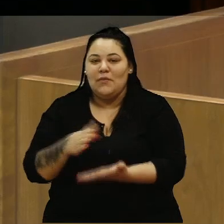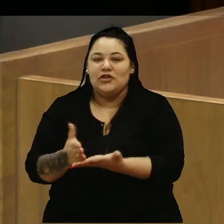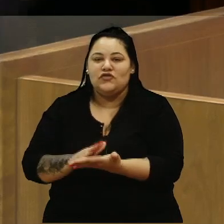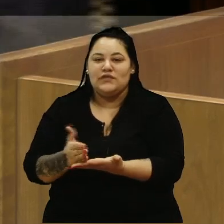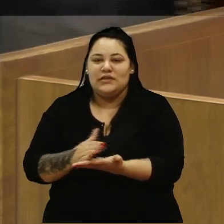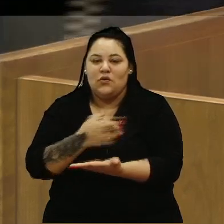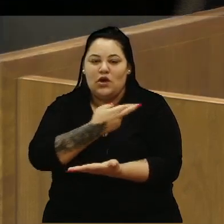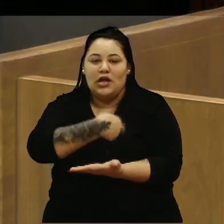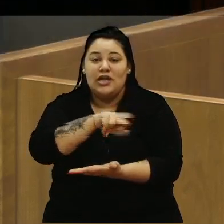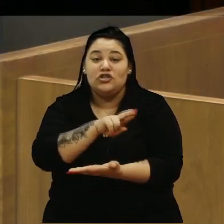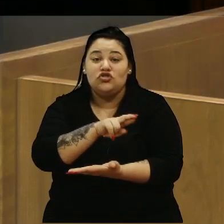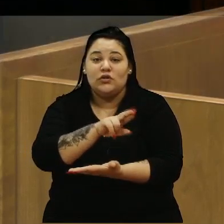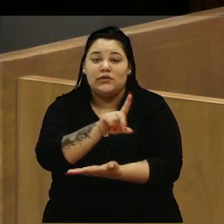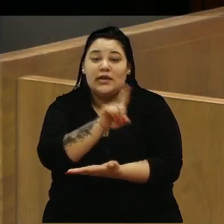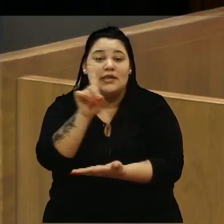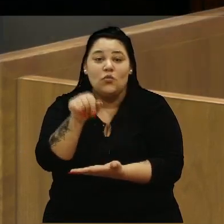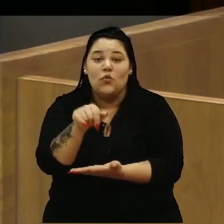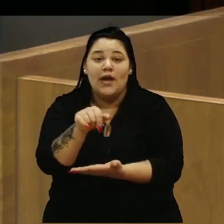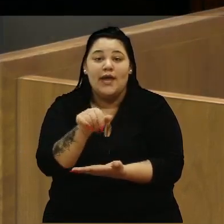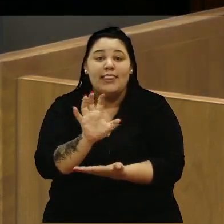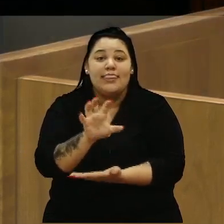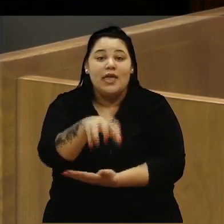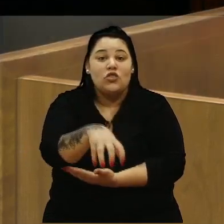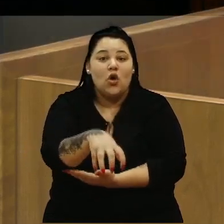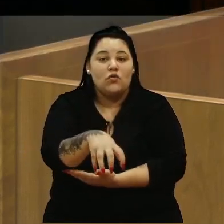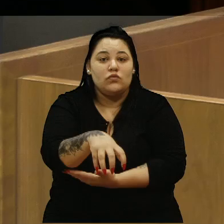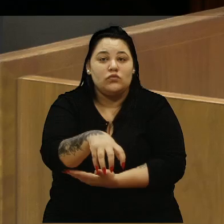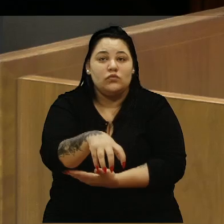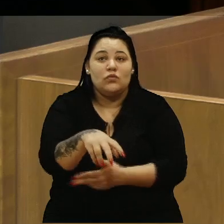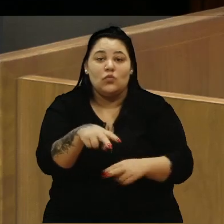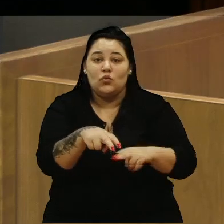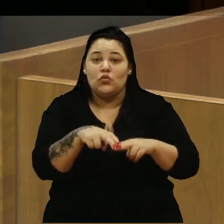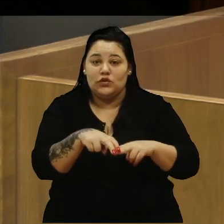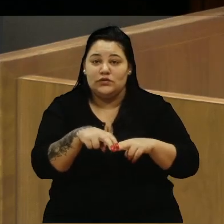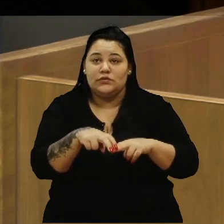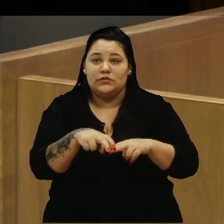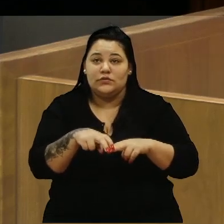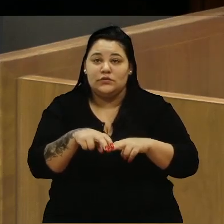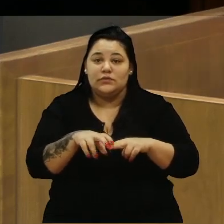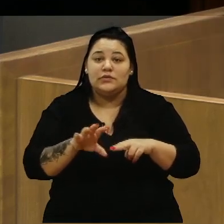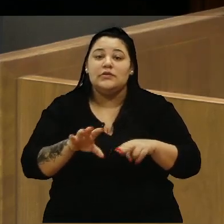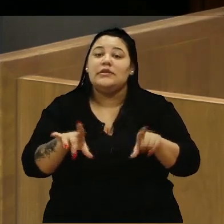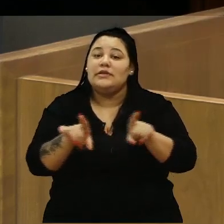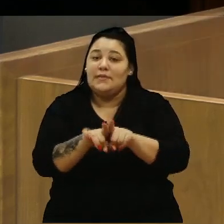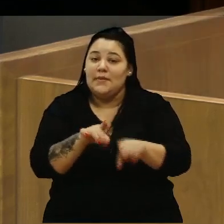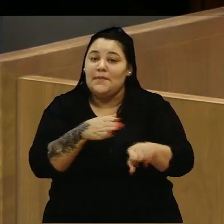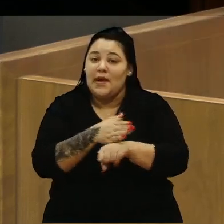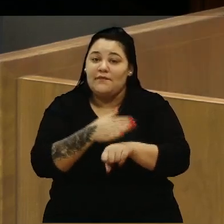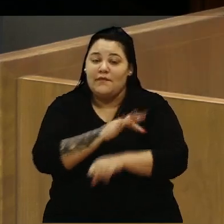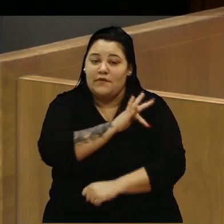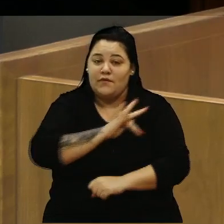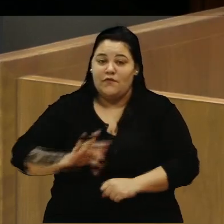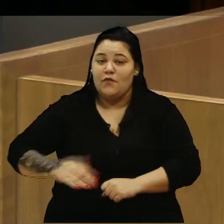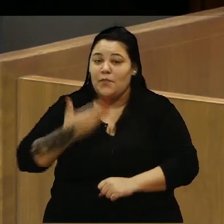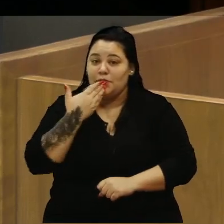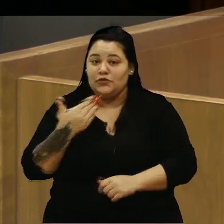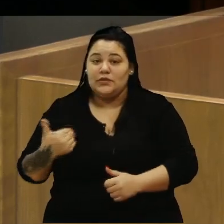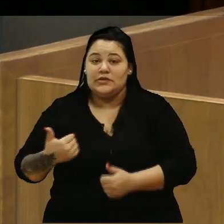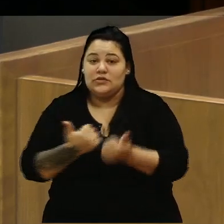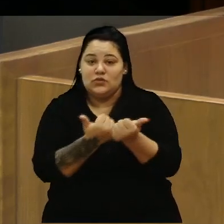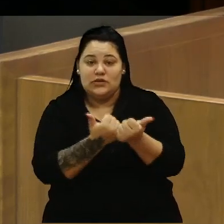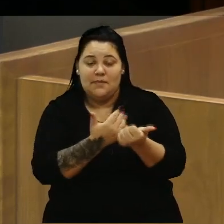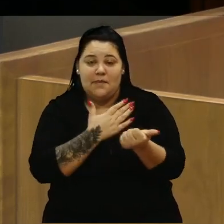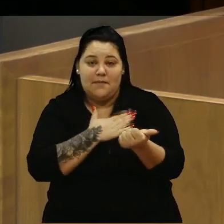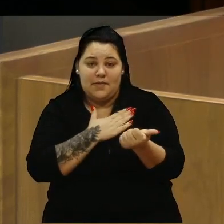não territorial. Por isso, o Vale Trentino está também em Farroupilha. Peço para a minha assessoria, por favor, para